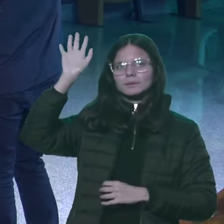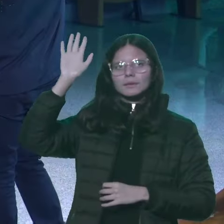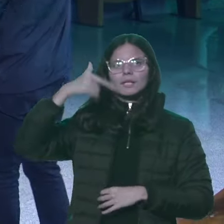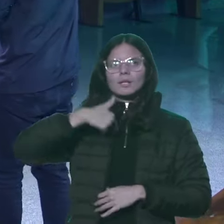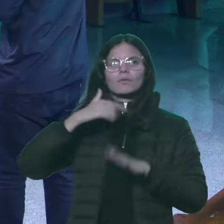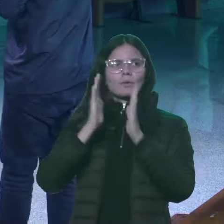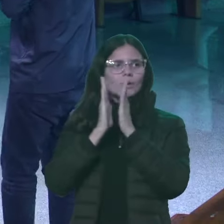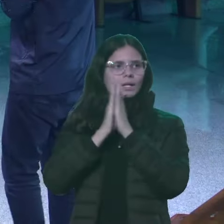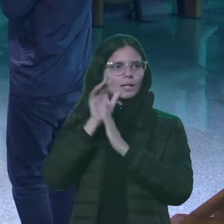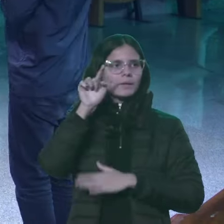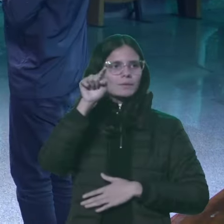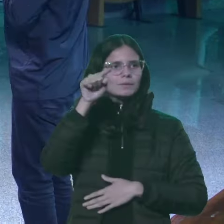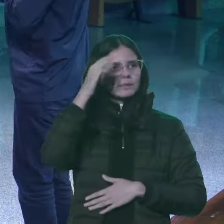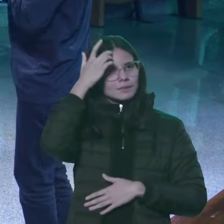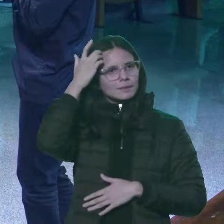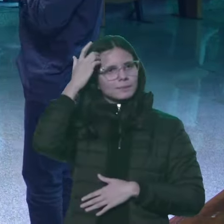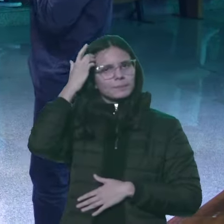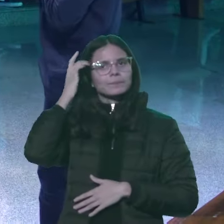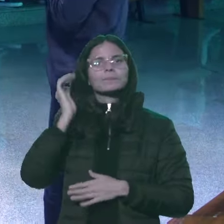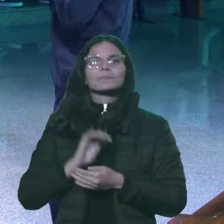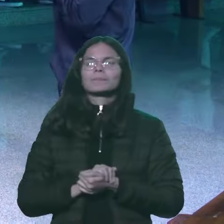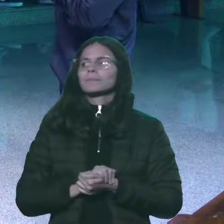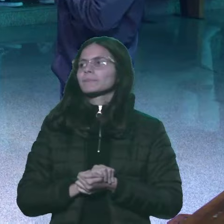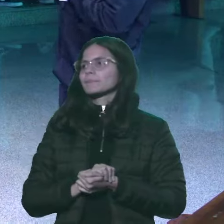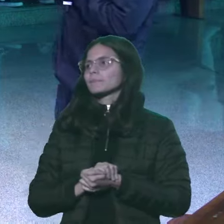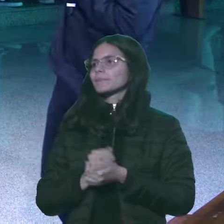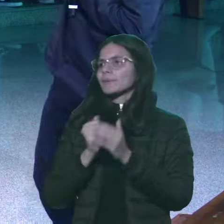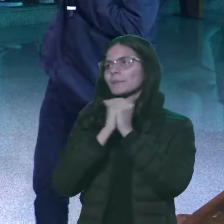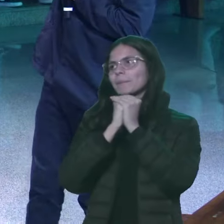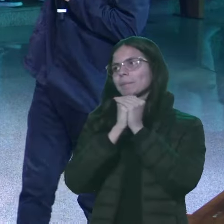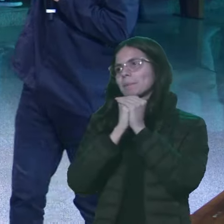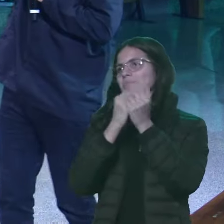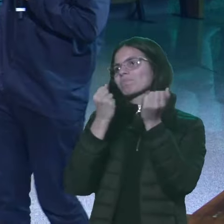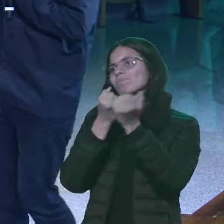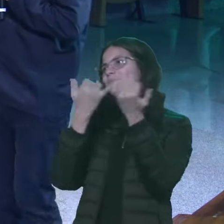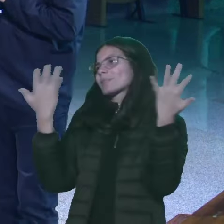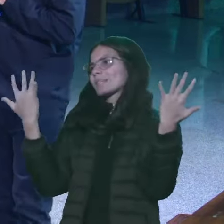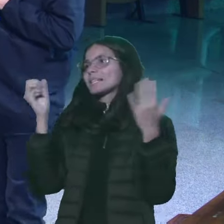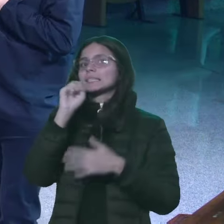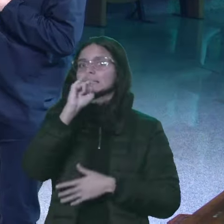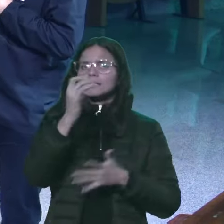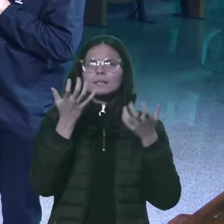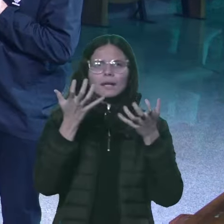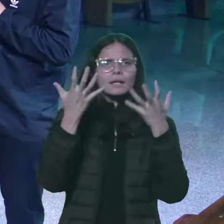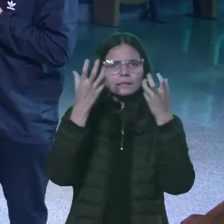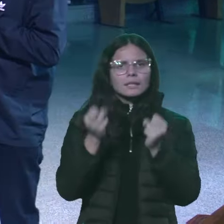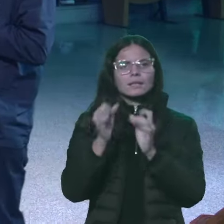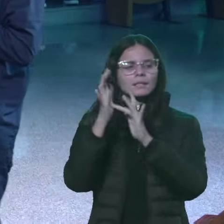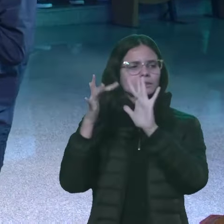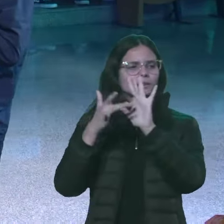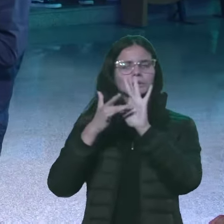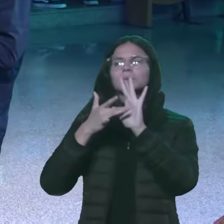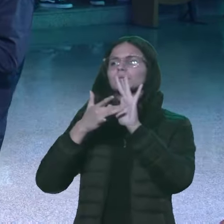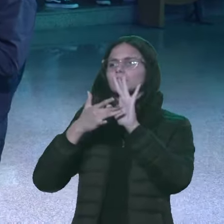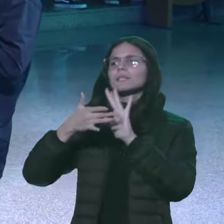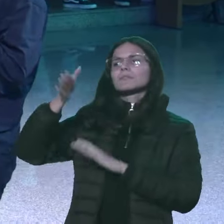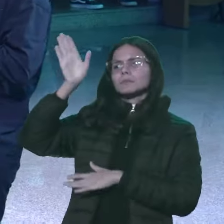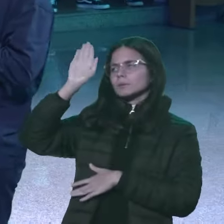você. Amém. Deus te abençoe. Quanta gente. Se você quer entregar a sua vida para Jesus, levanta sua mão bem alto.